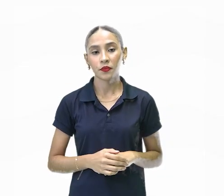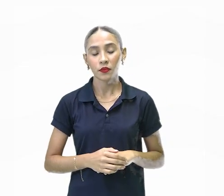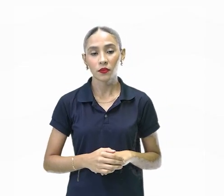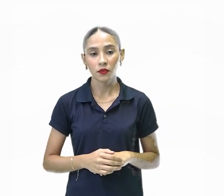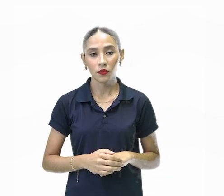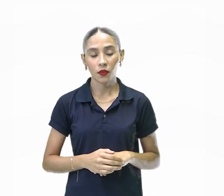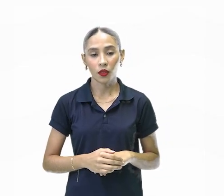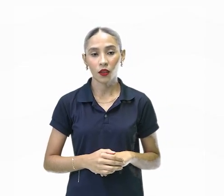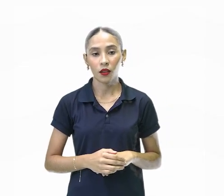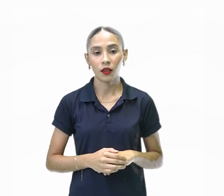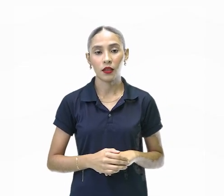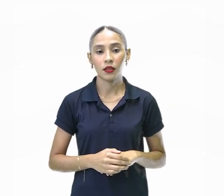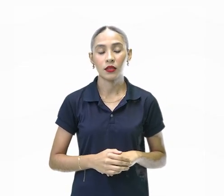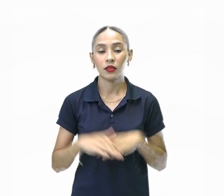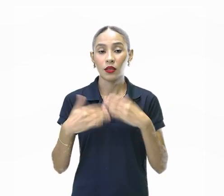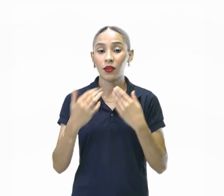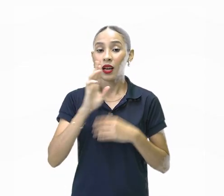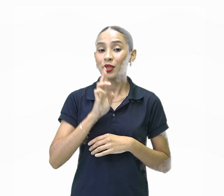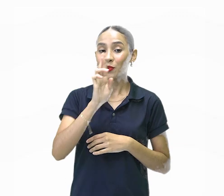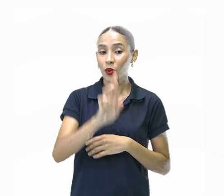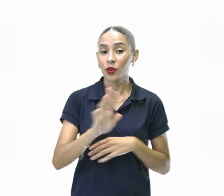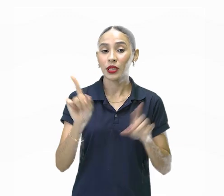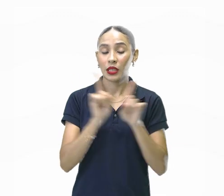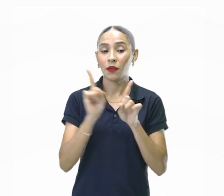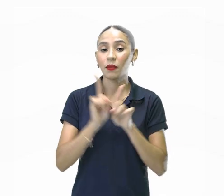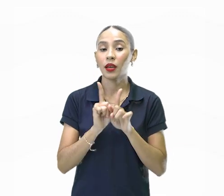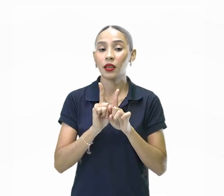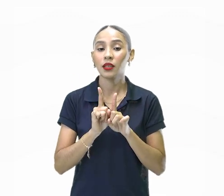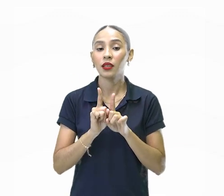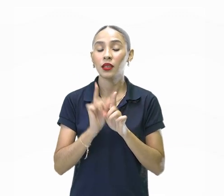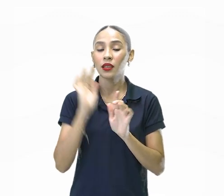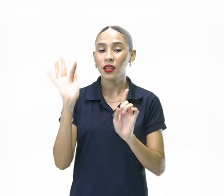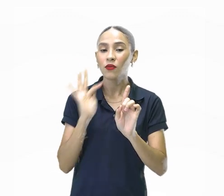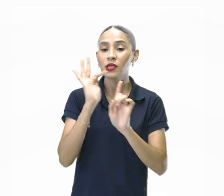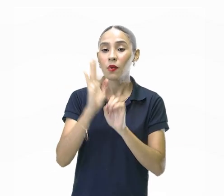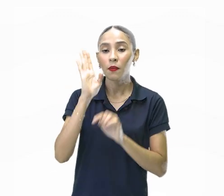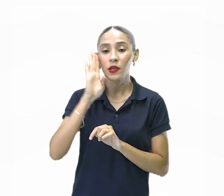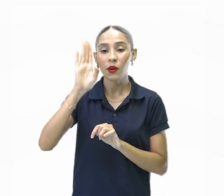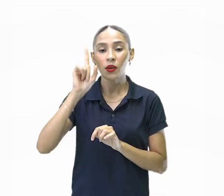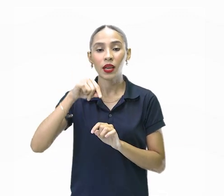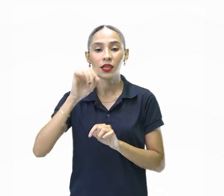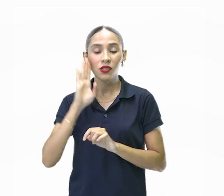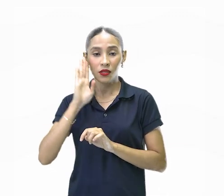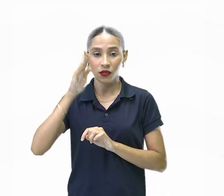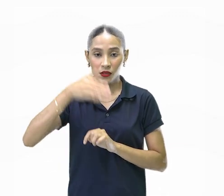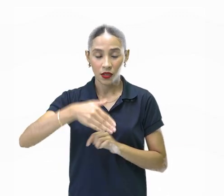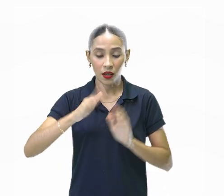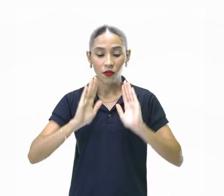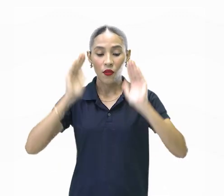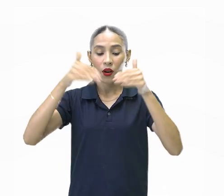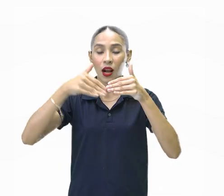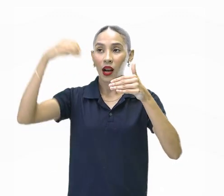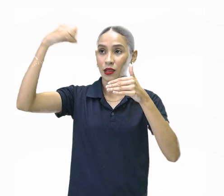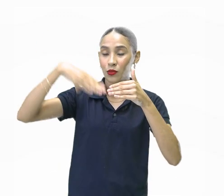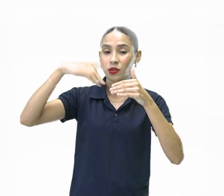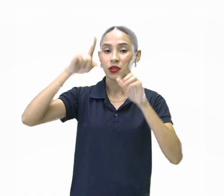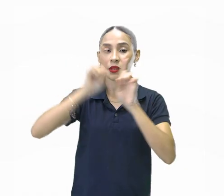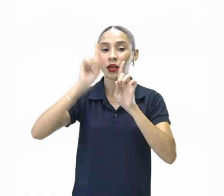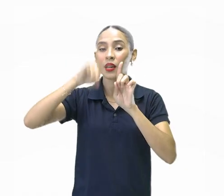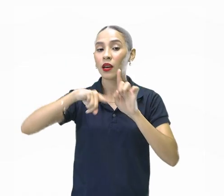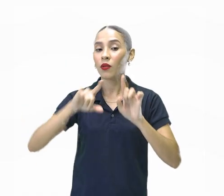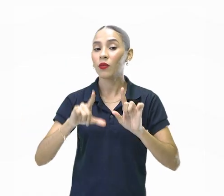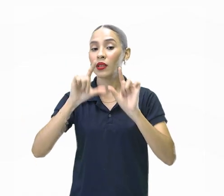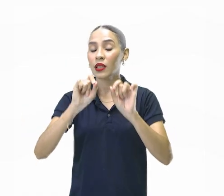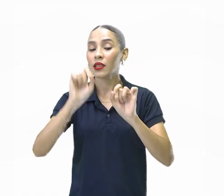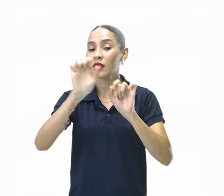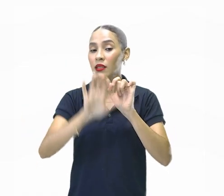certo? E o resultado, né, da função principal deles, que é direcionar e focar a luz, o resultado